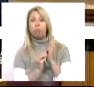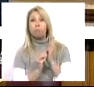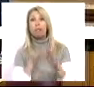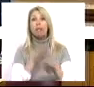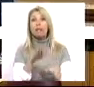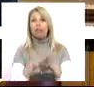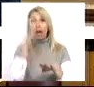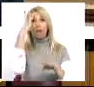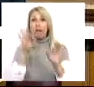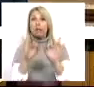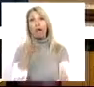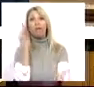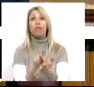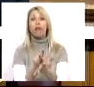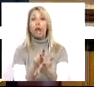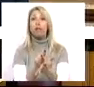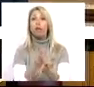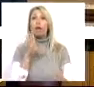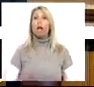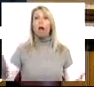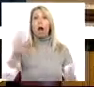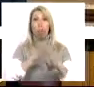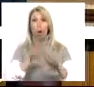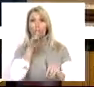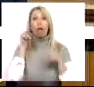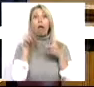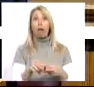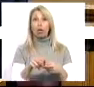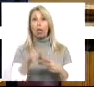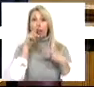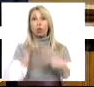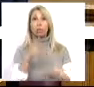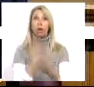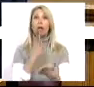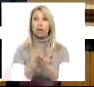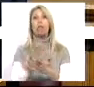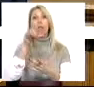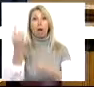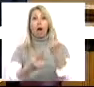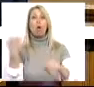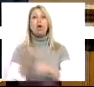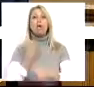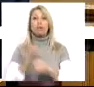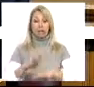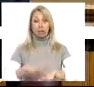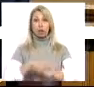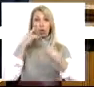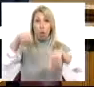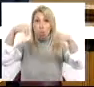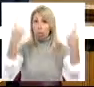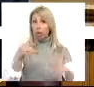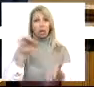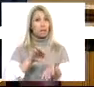por isso que até há uma interrupção letiva nesse período, para além de muitos serviços da administração pública, como é o caso de centros de saúde e